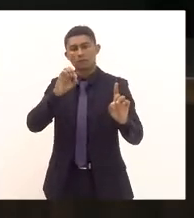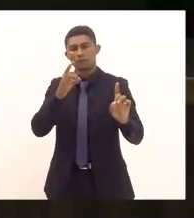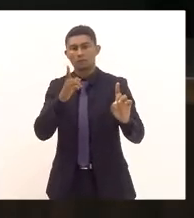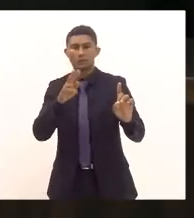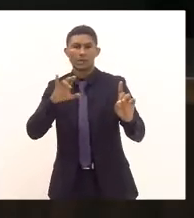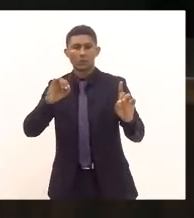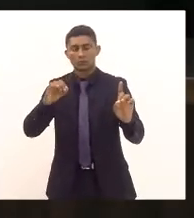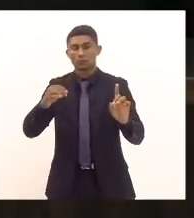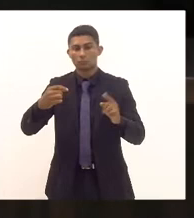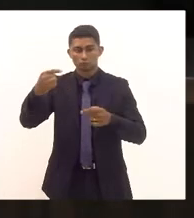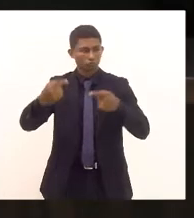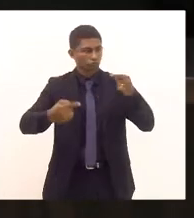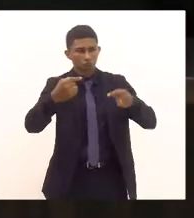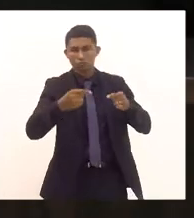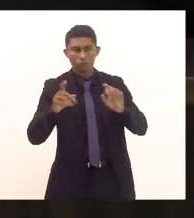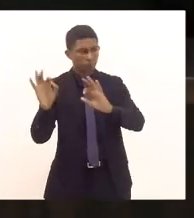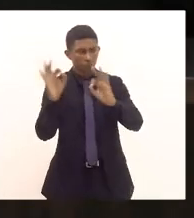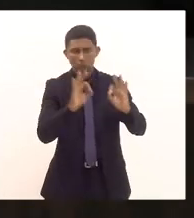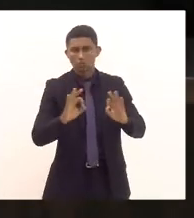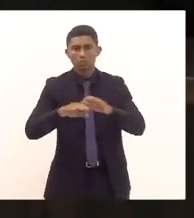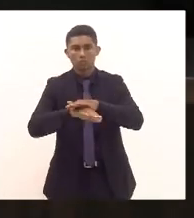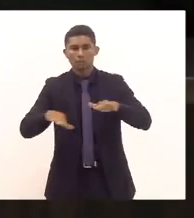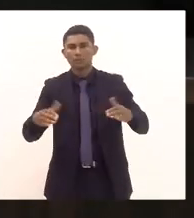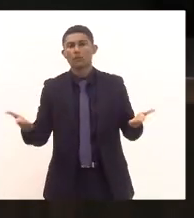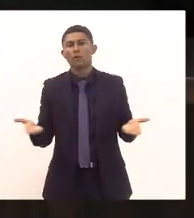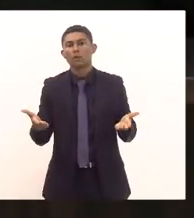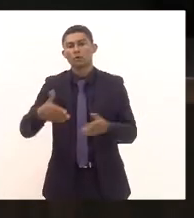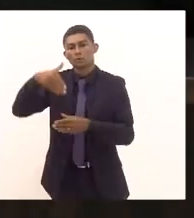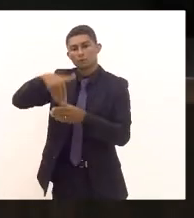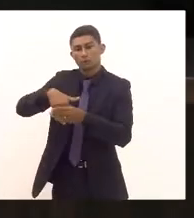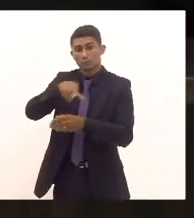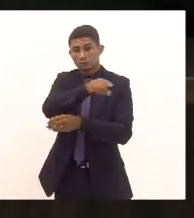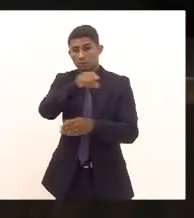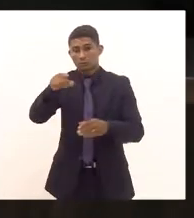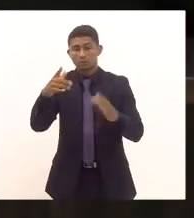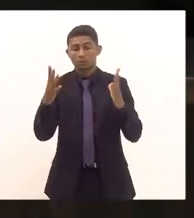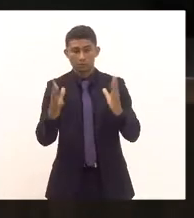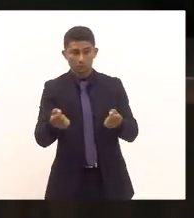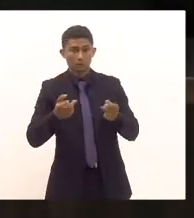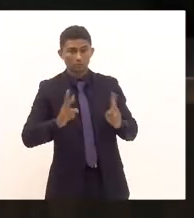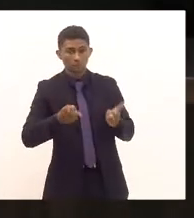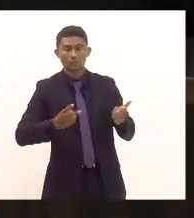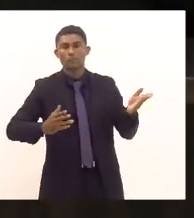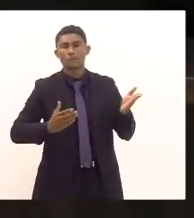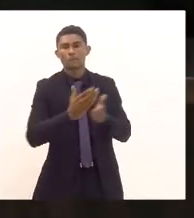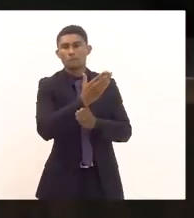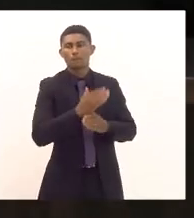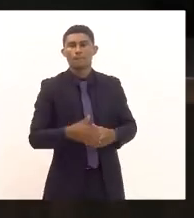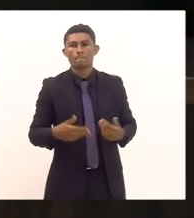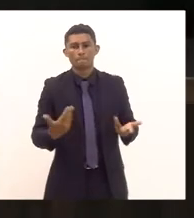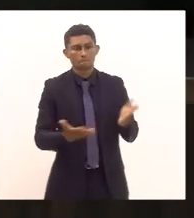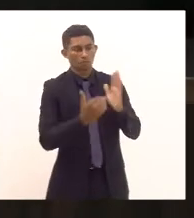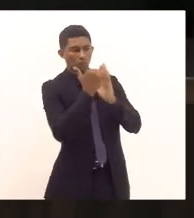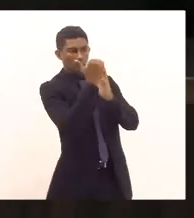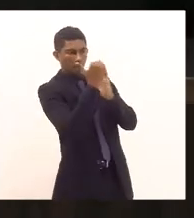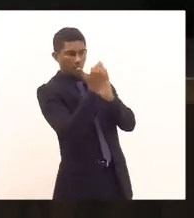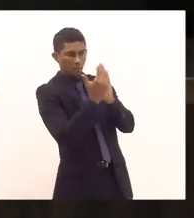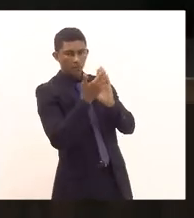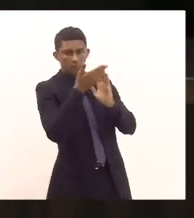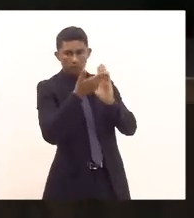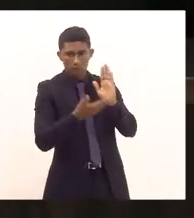em discussão não havendo Quem Queira discutir encerrada a discussão e votação pessoas que aprovam permaneçam Como estão aprovado nada mais a tratar